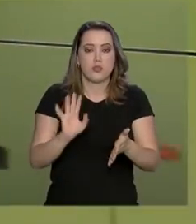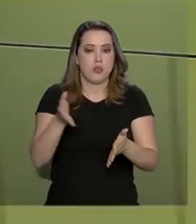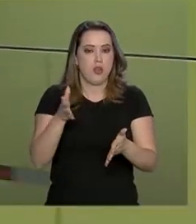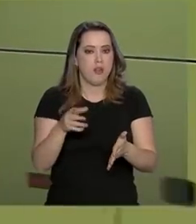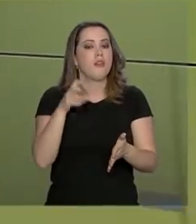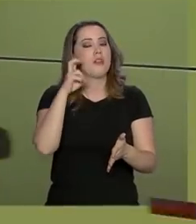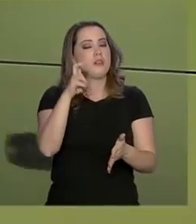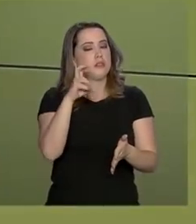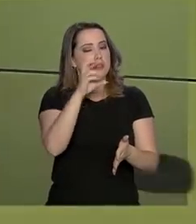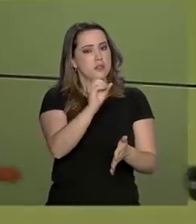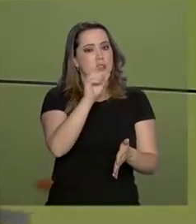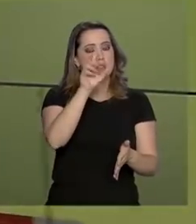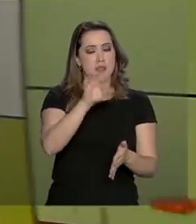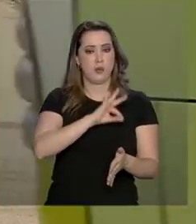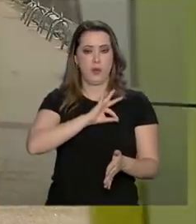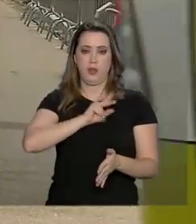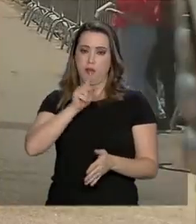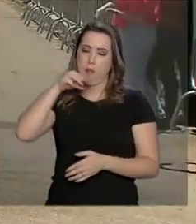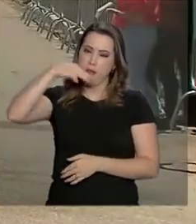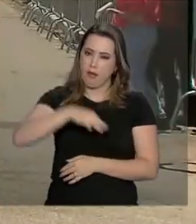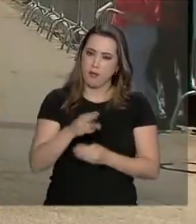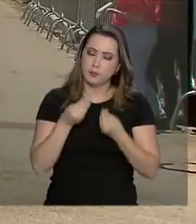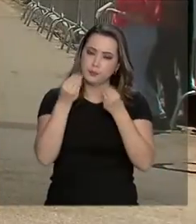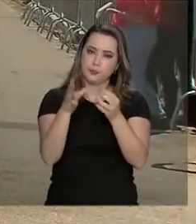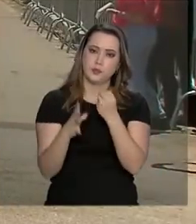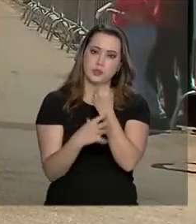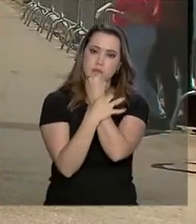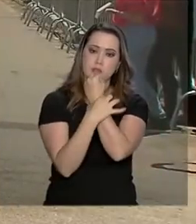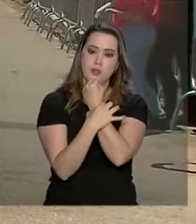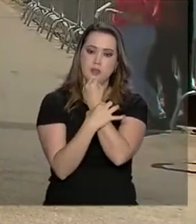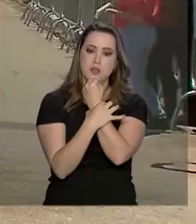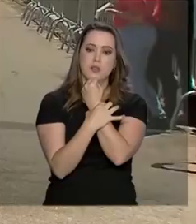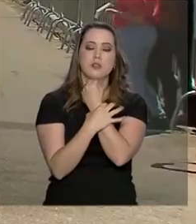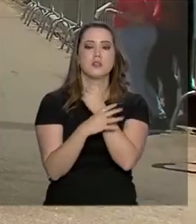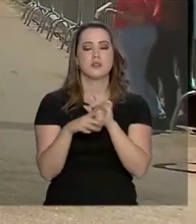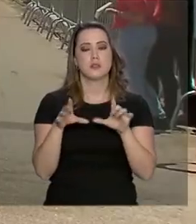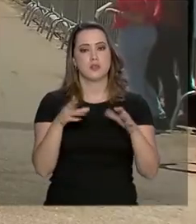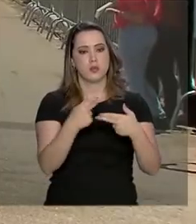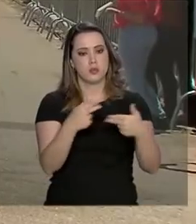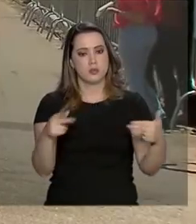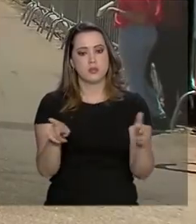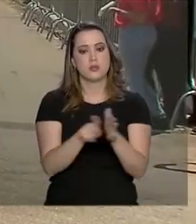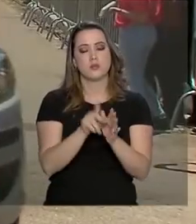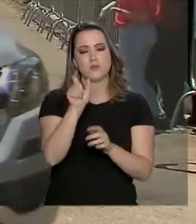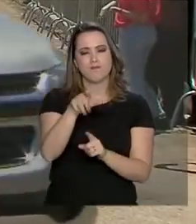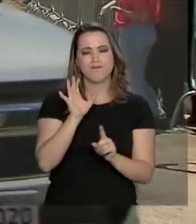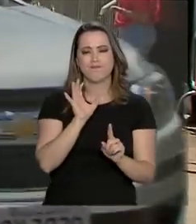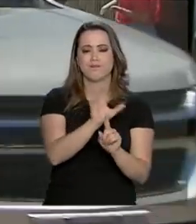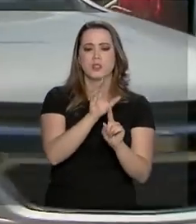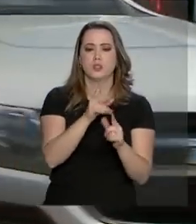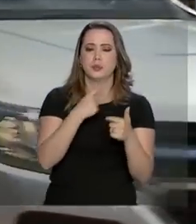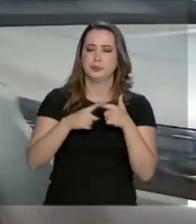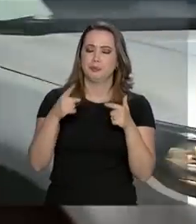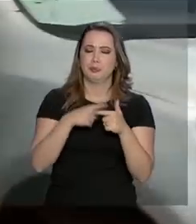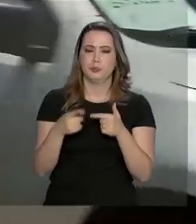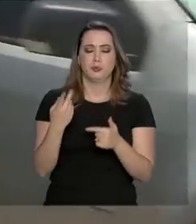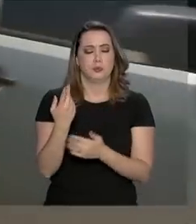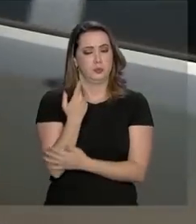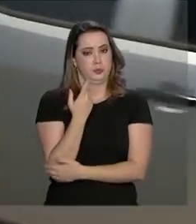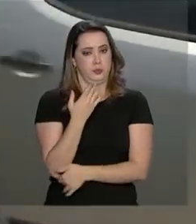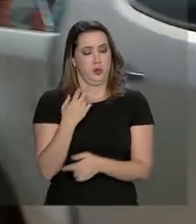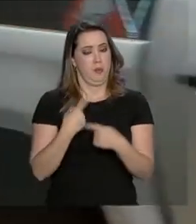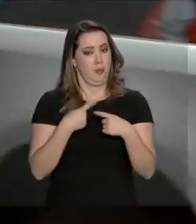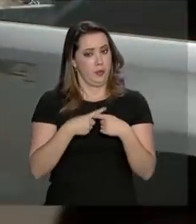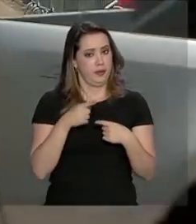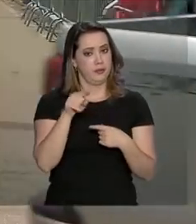são 550 PMs dedicados a garantir a segurança patrimonial dos que foram afetados por essa tragédia.